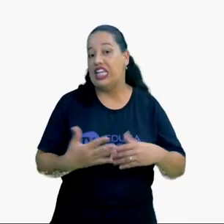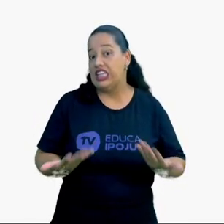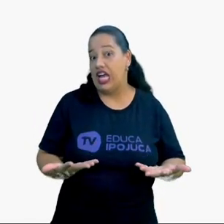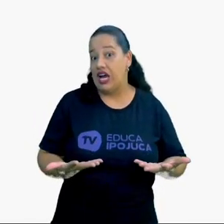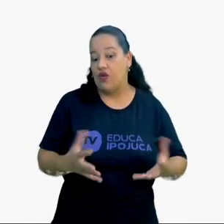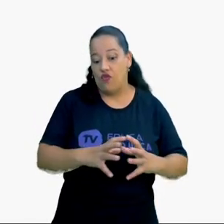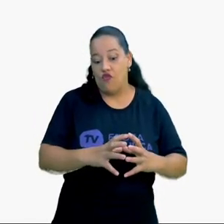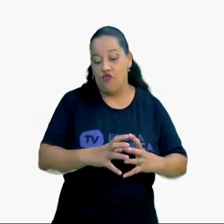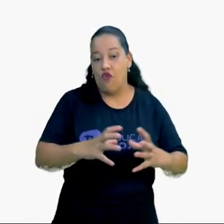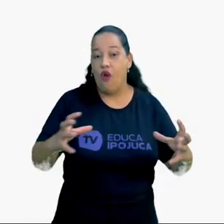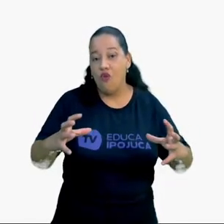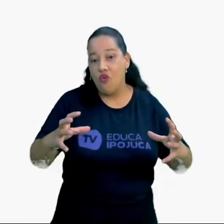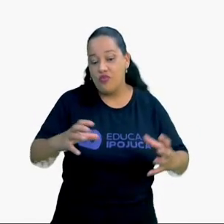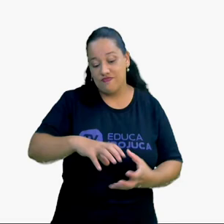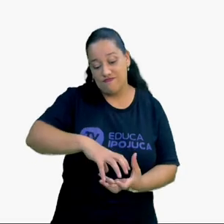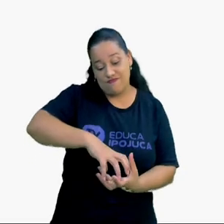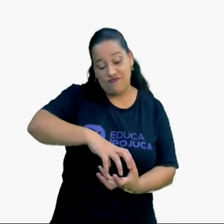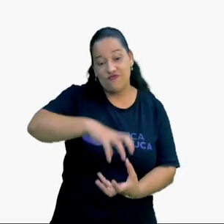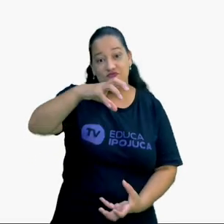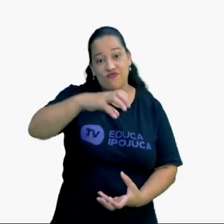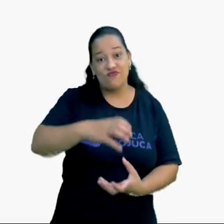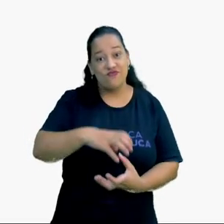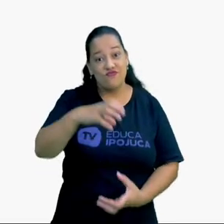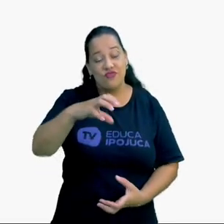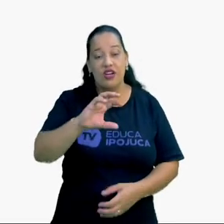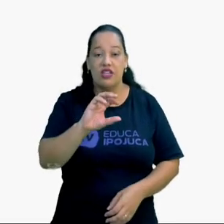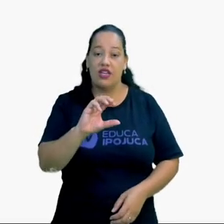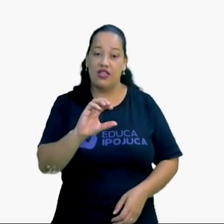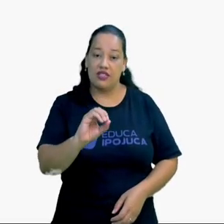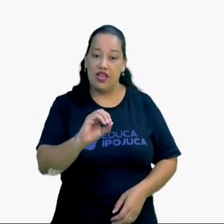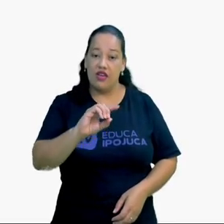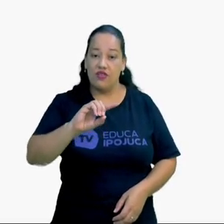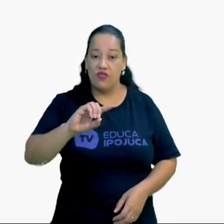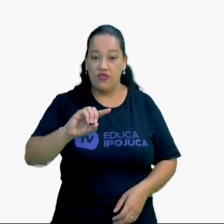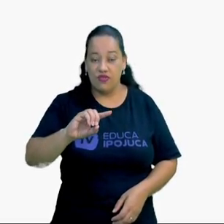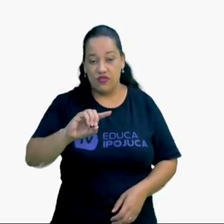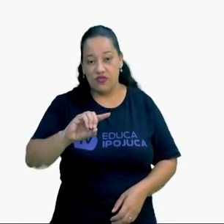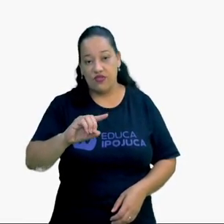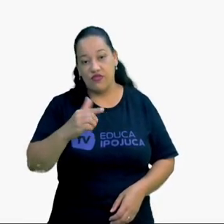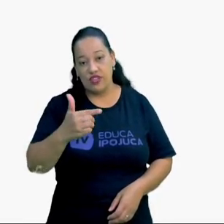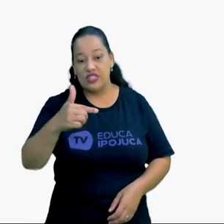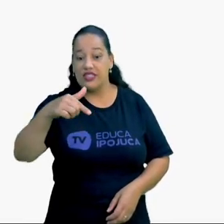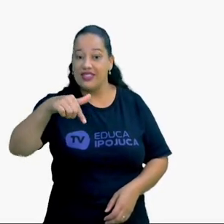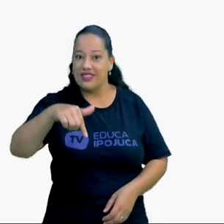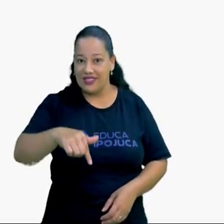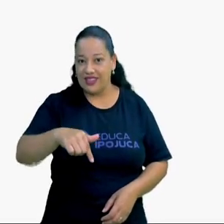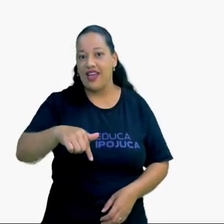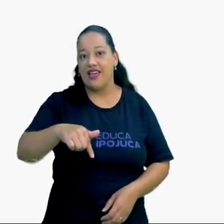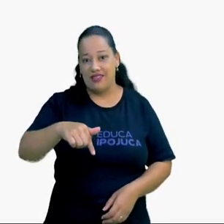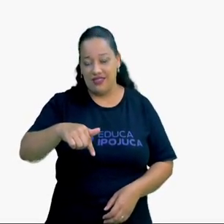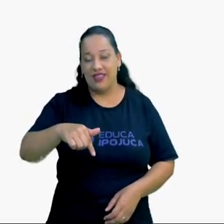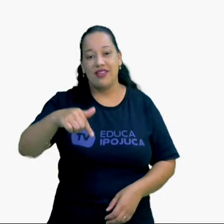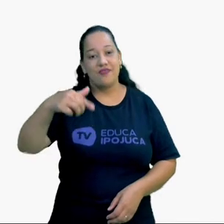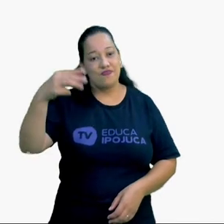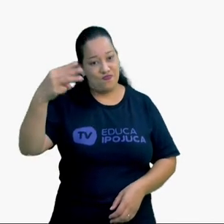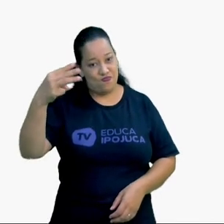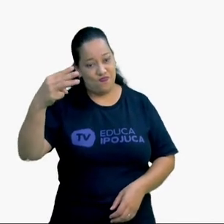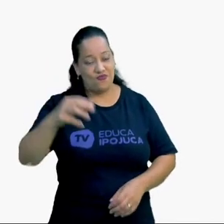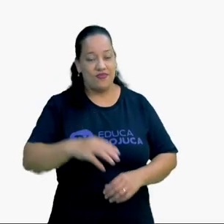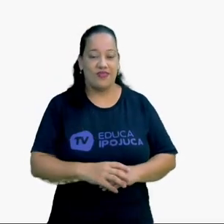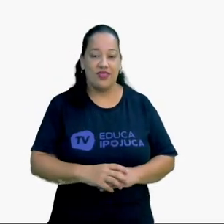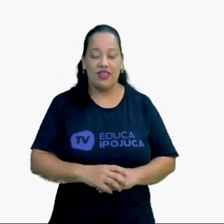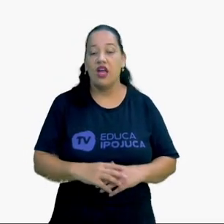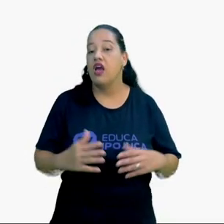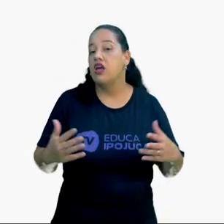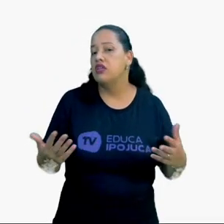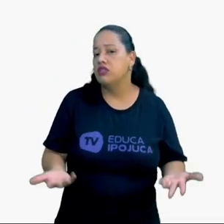deste cilindro é igual a 0,27 metros cúbicos. Agora, e